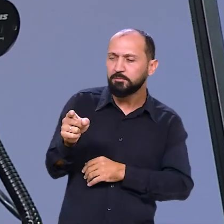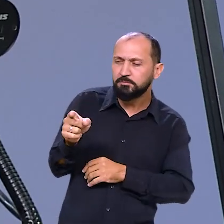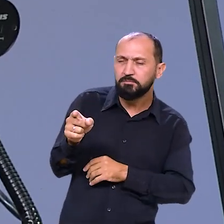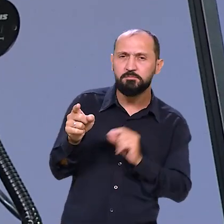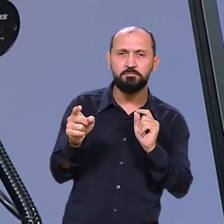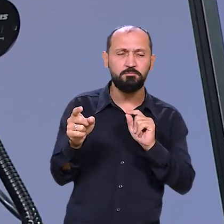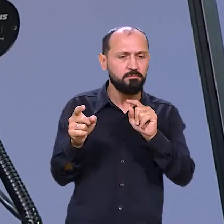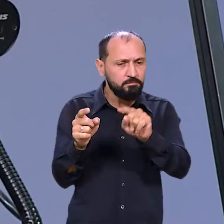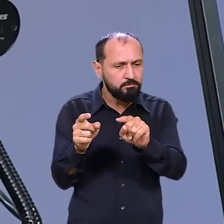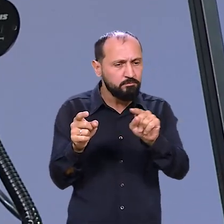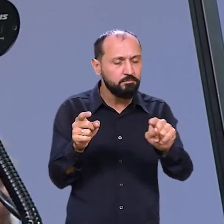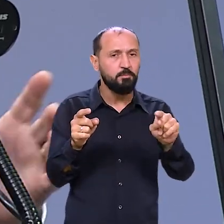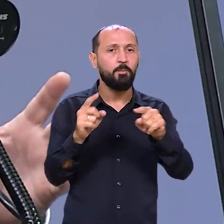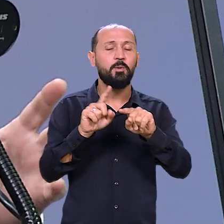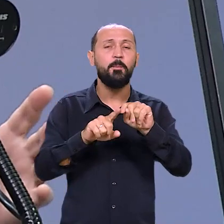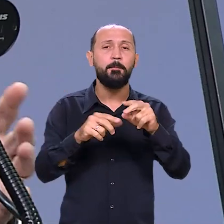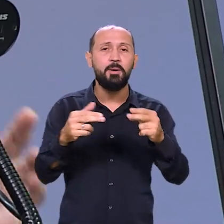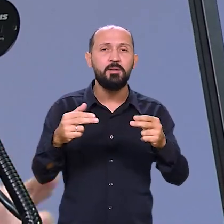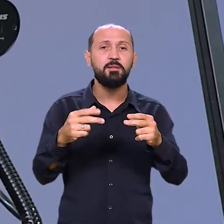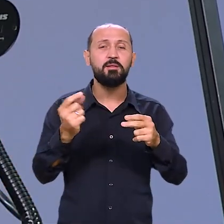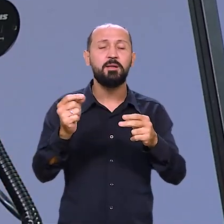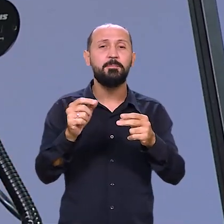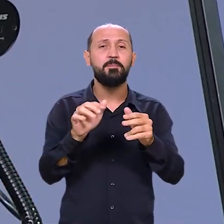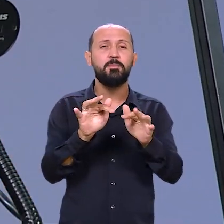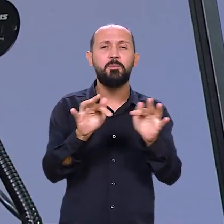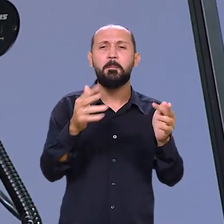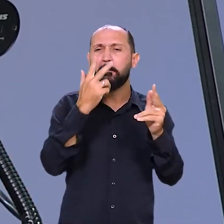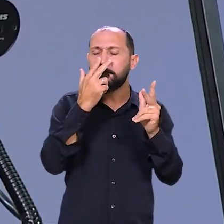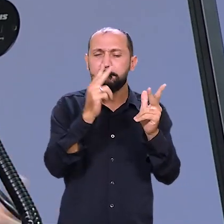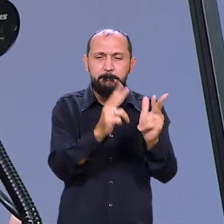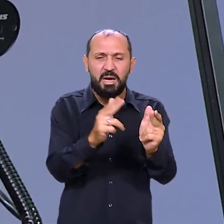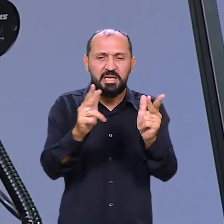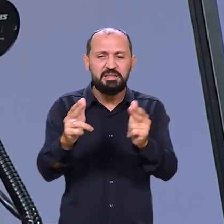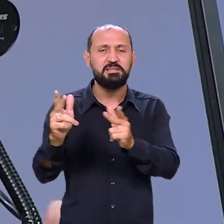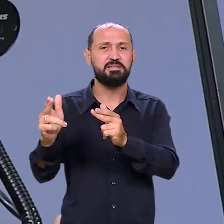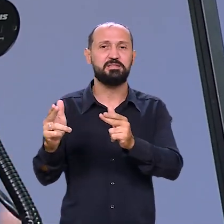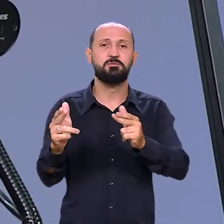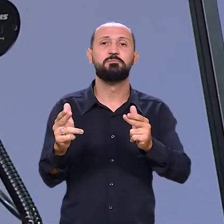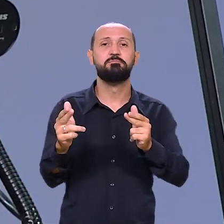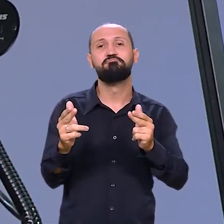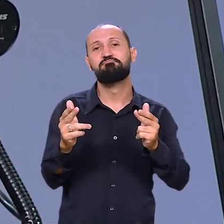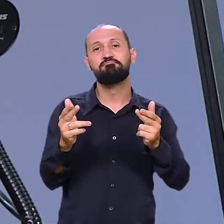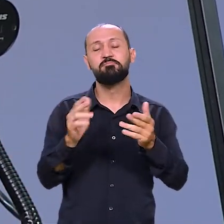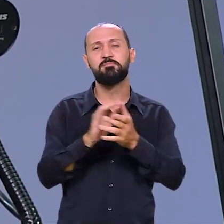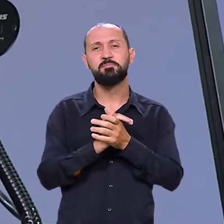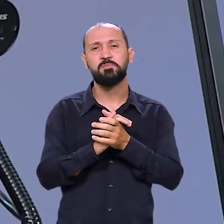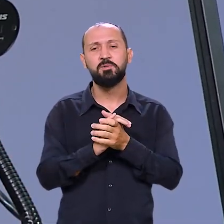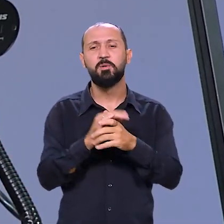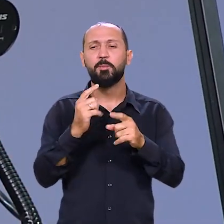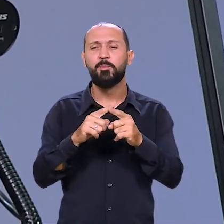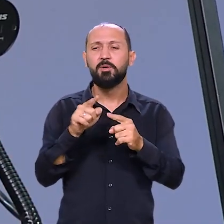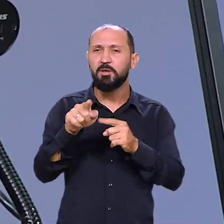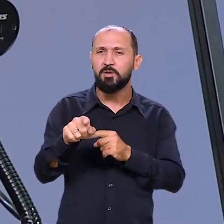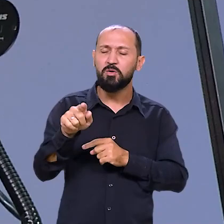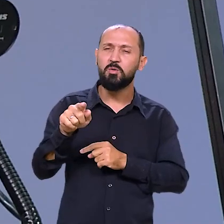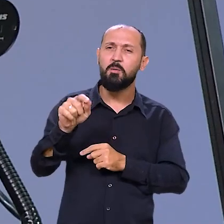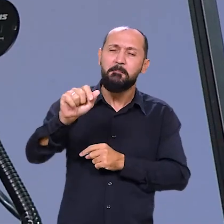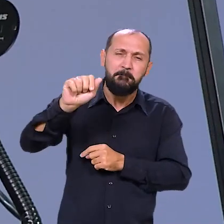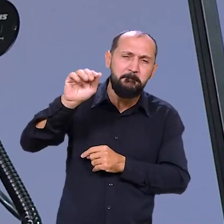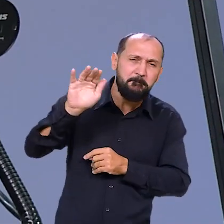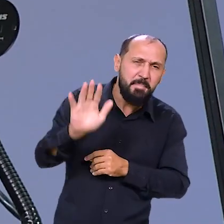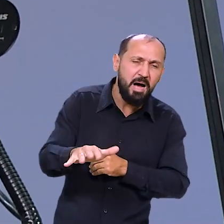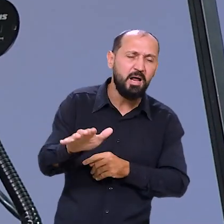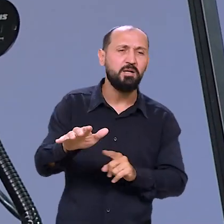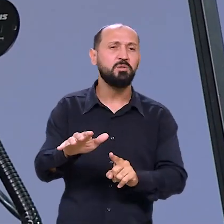preço. Porque ele é um produto muito similar, muito parecido um com o outro. E porque um é bem